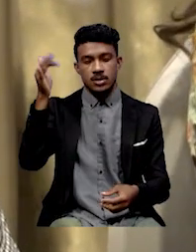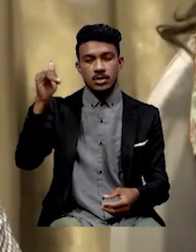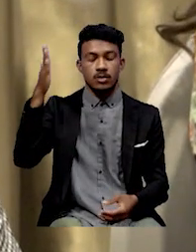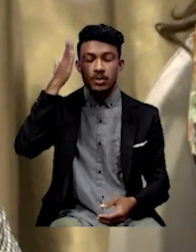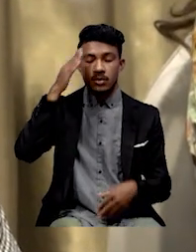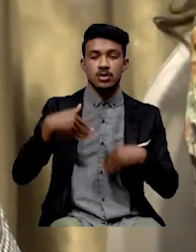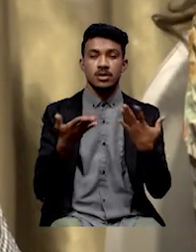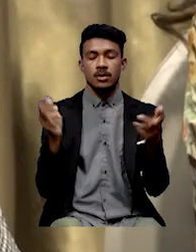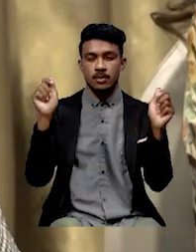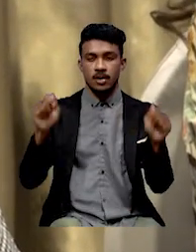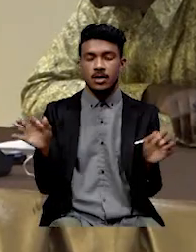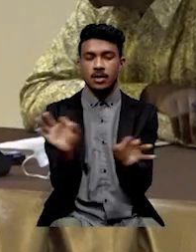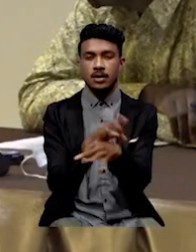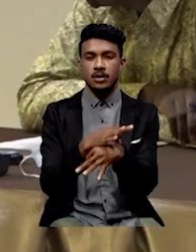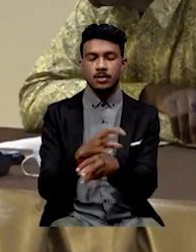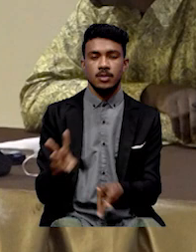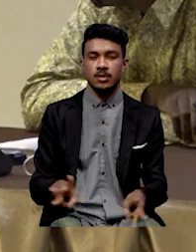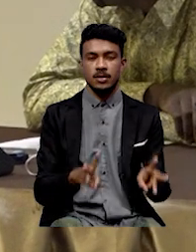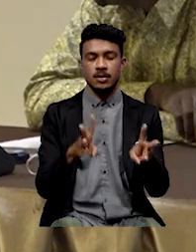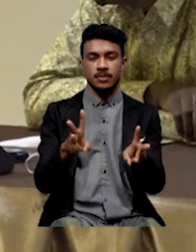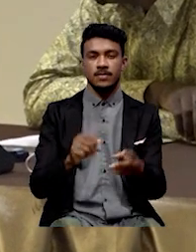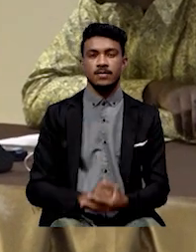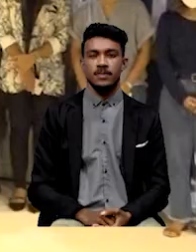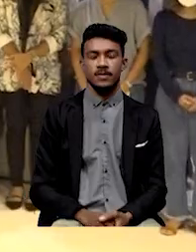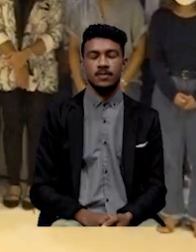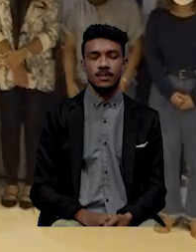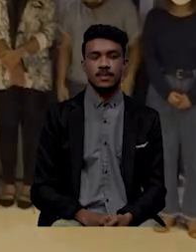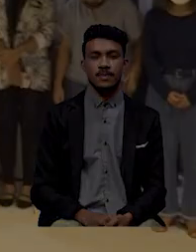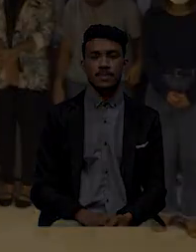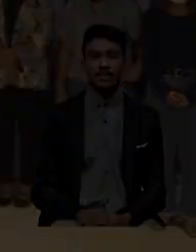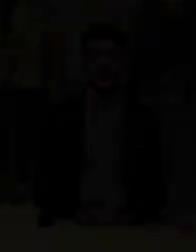rehabilitasaun liu-liu infrastruktura. Gasparinha de Souza, Tito Silva, GMN.